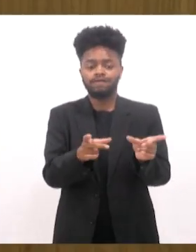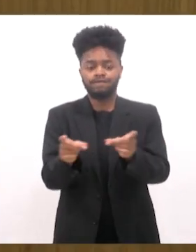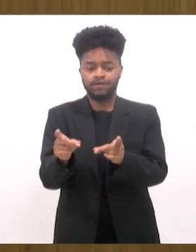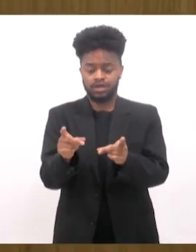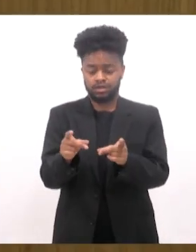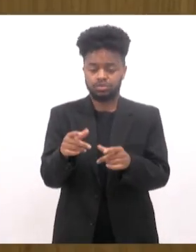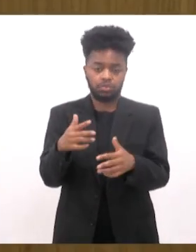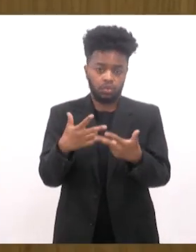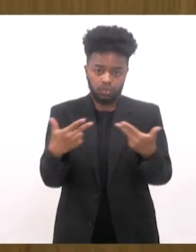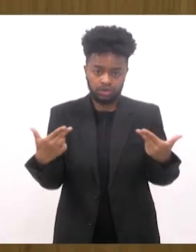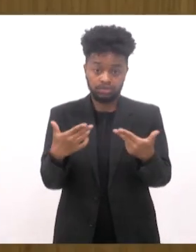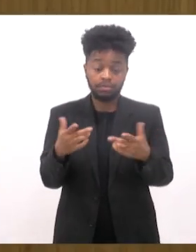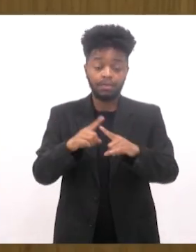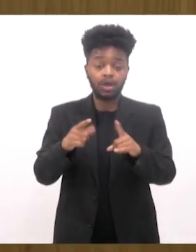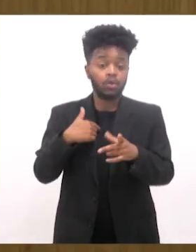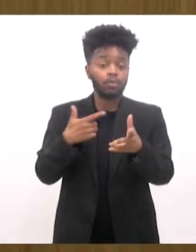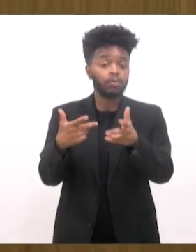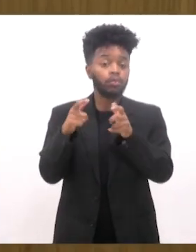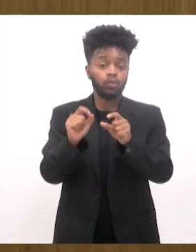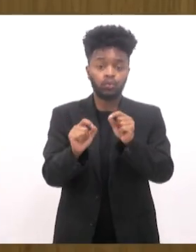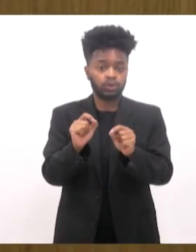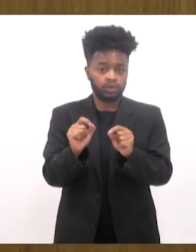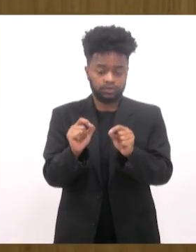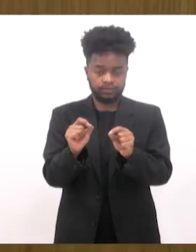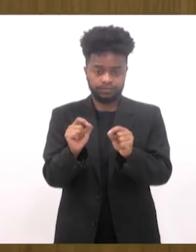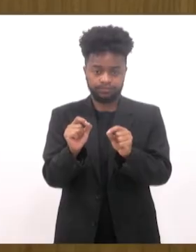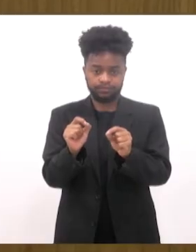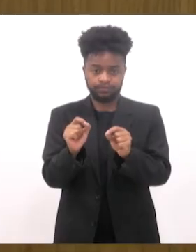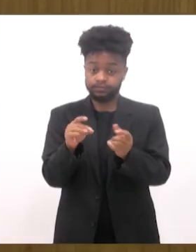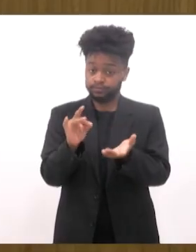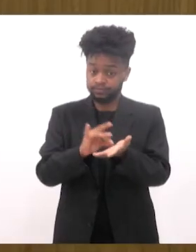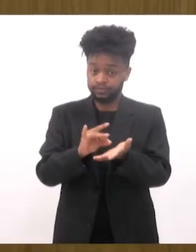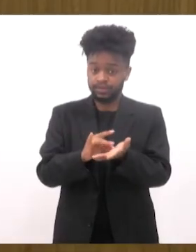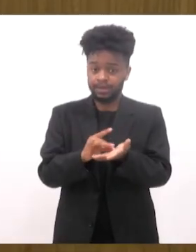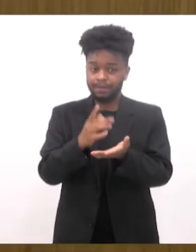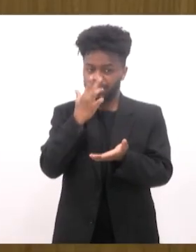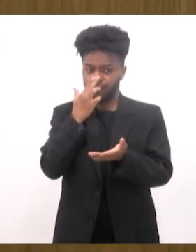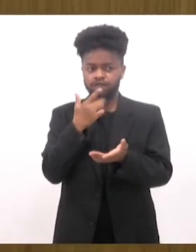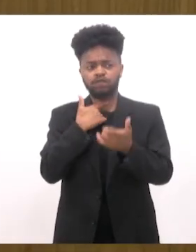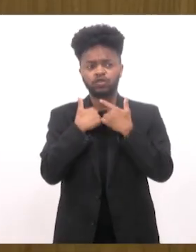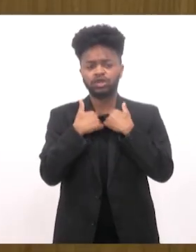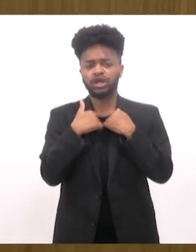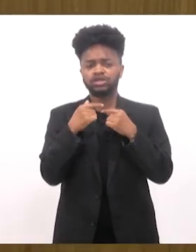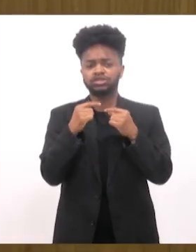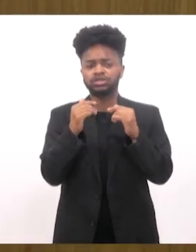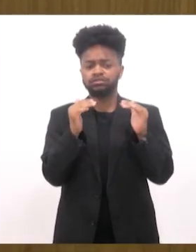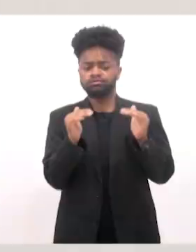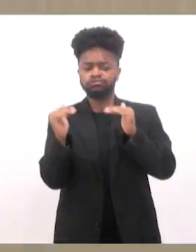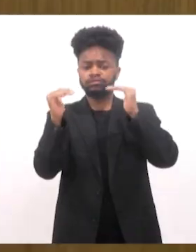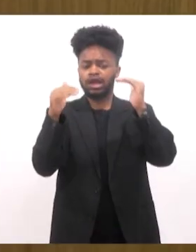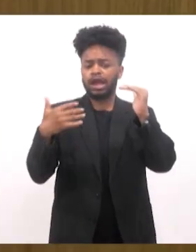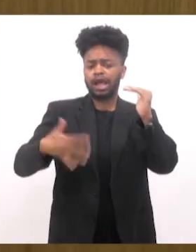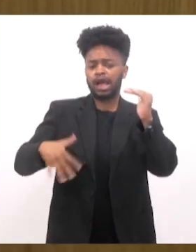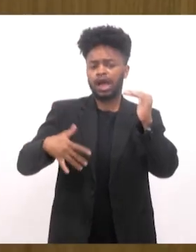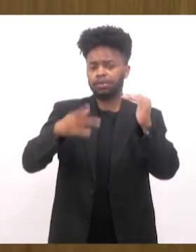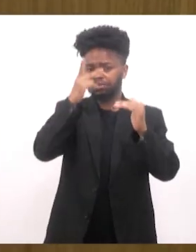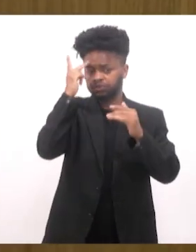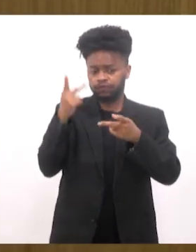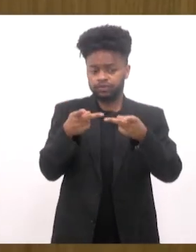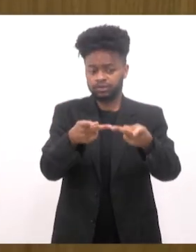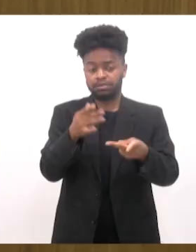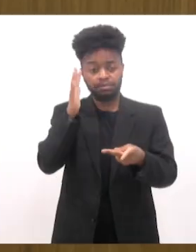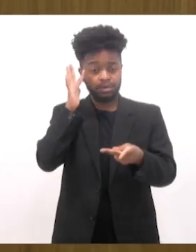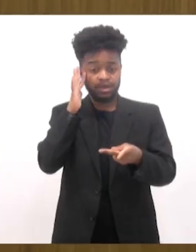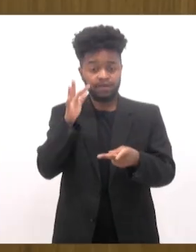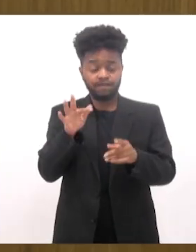consigo entender na realidade é um querer de elitizar aquela ilha. Você imagine uma família que